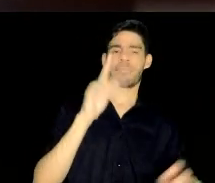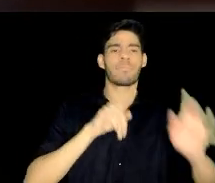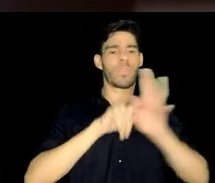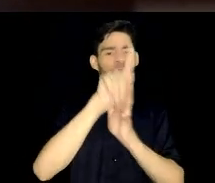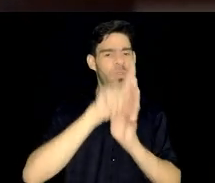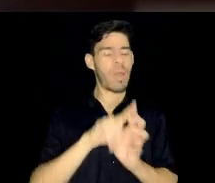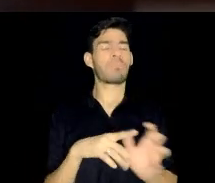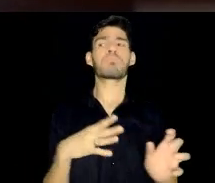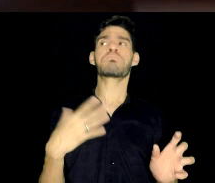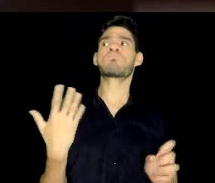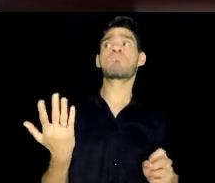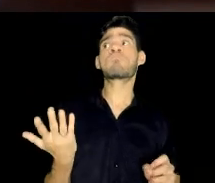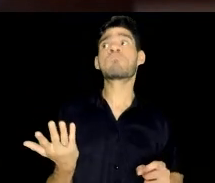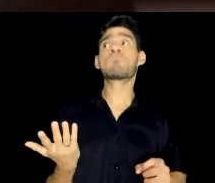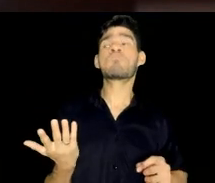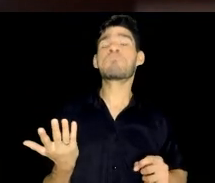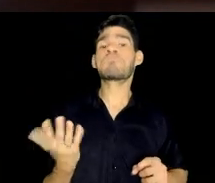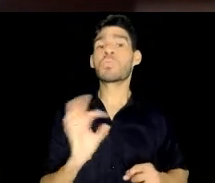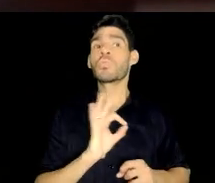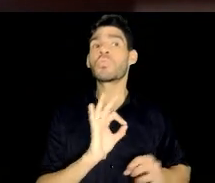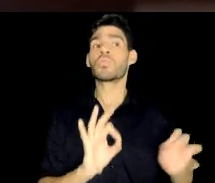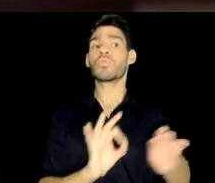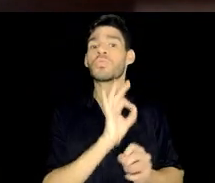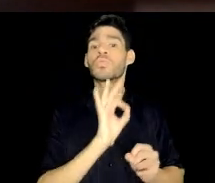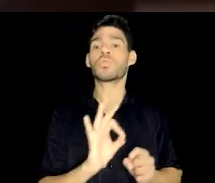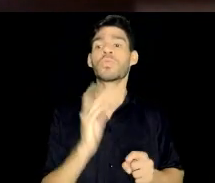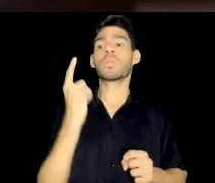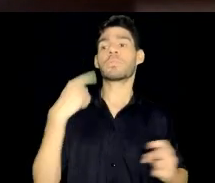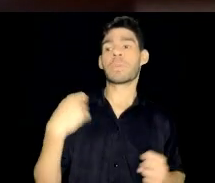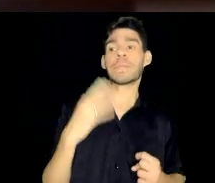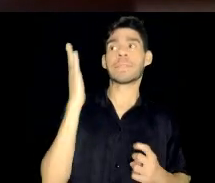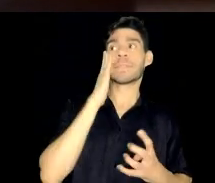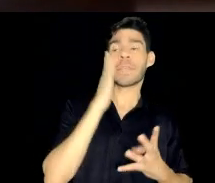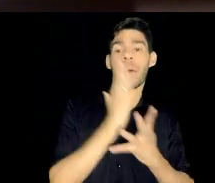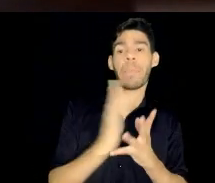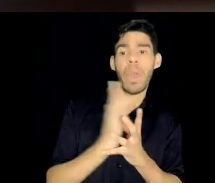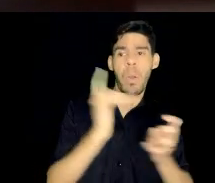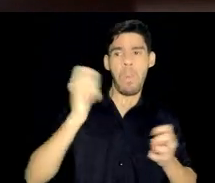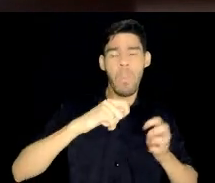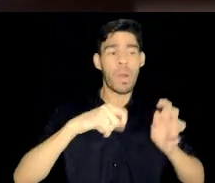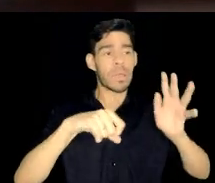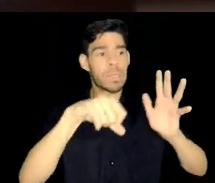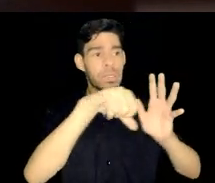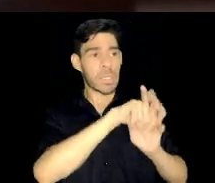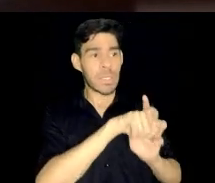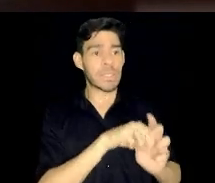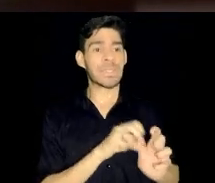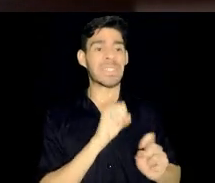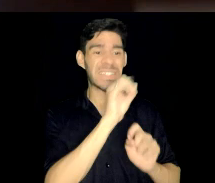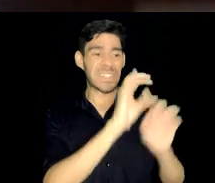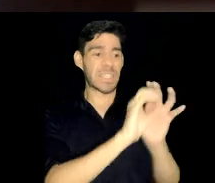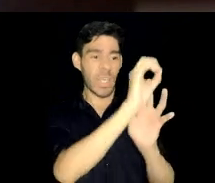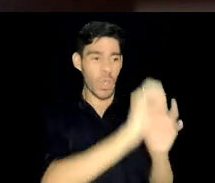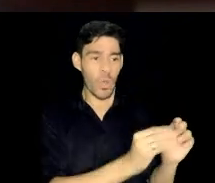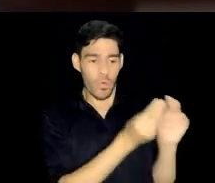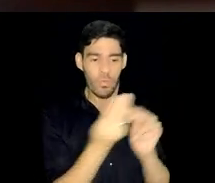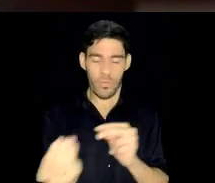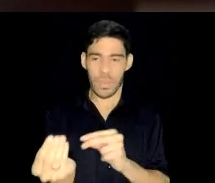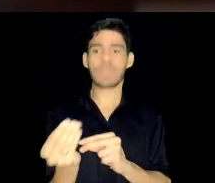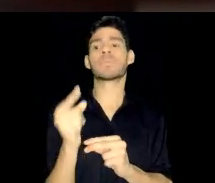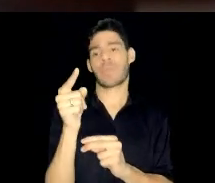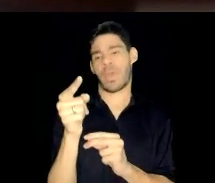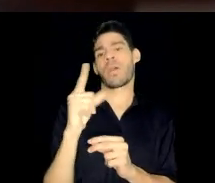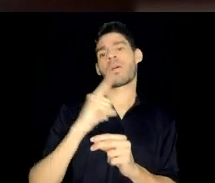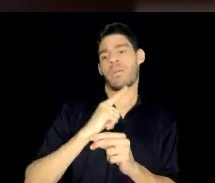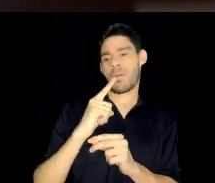para instaurar inquérito. Opa! O juiz tem que saber se há algum indício de crime, porque se ele manda o ofício,